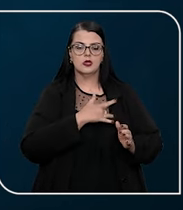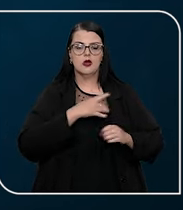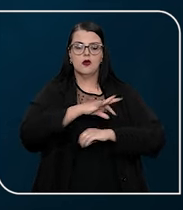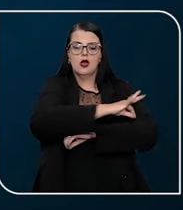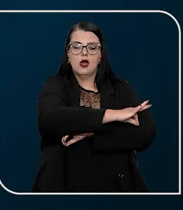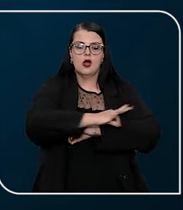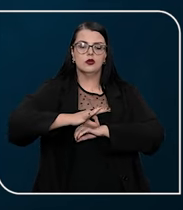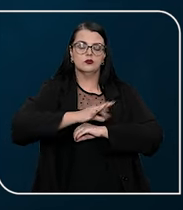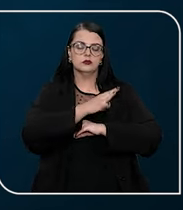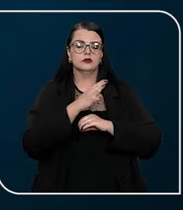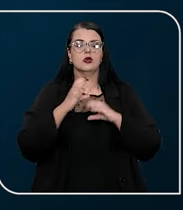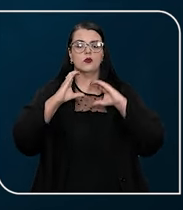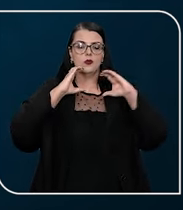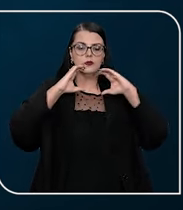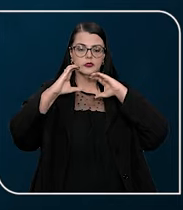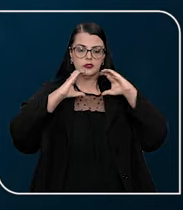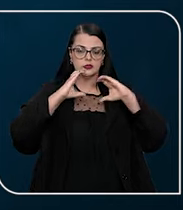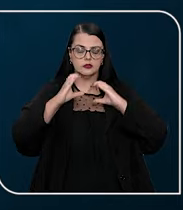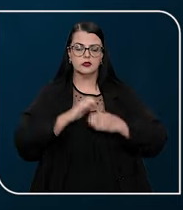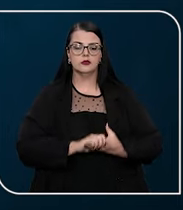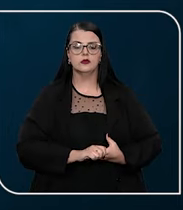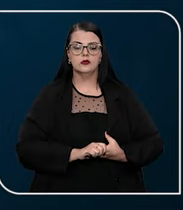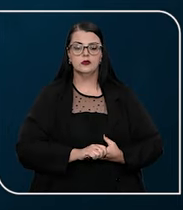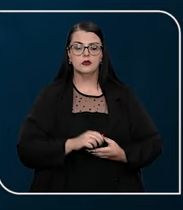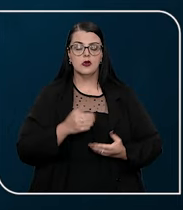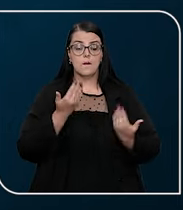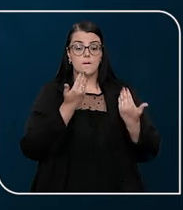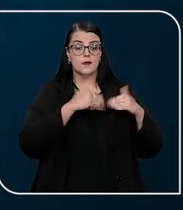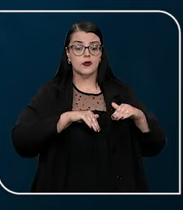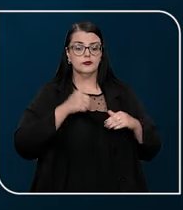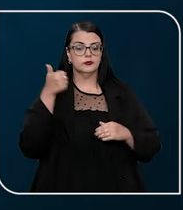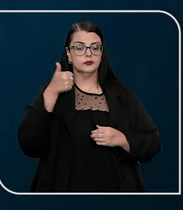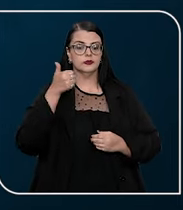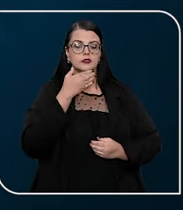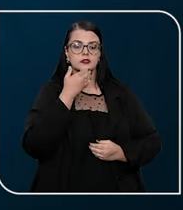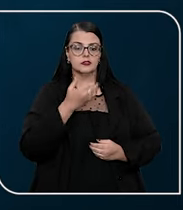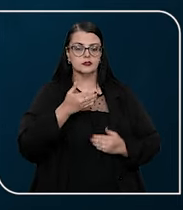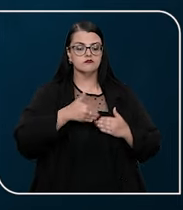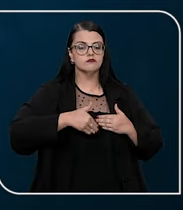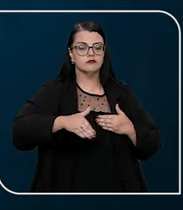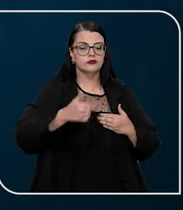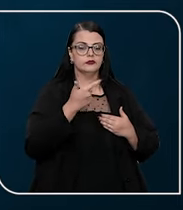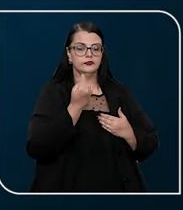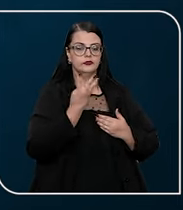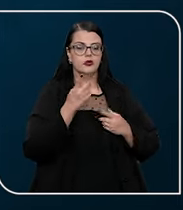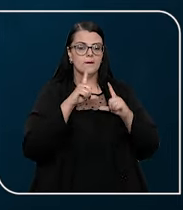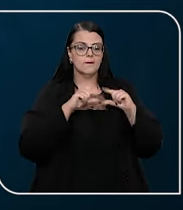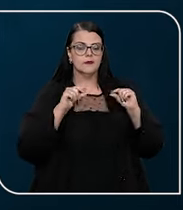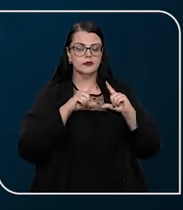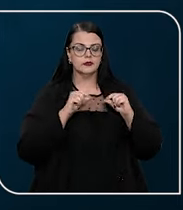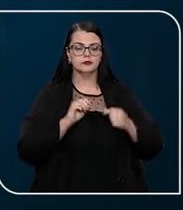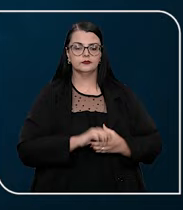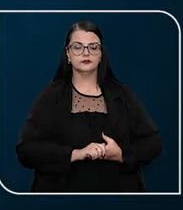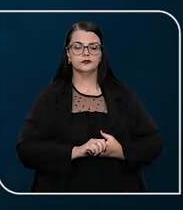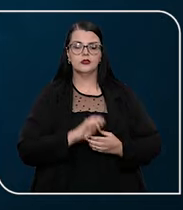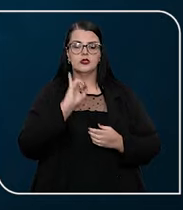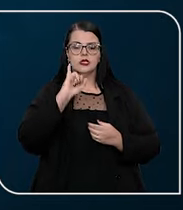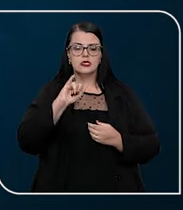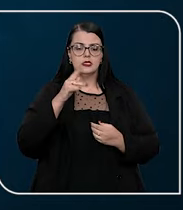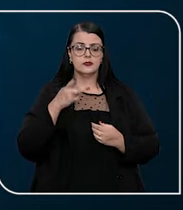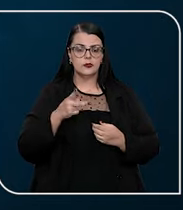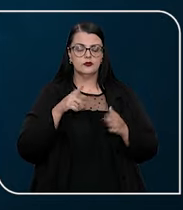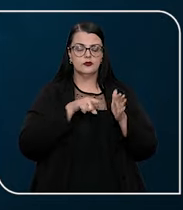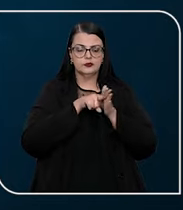saúde arquitetura e comunicação a prova será dia primeiro de dezembro deste ano em Brasília para